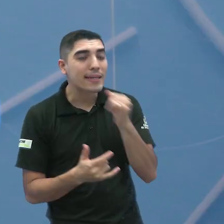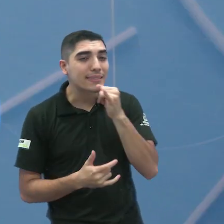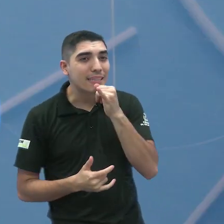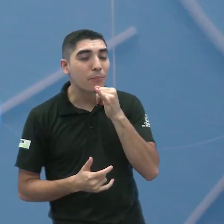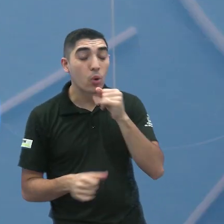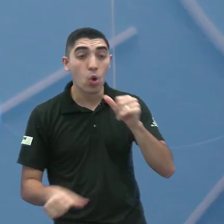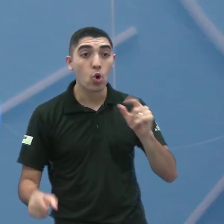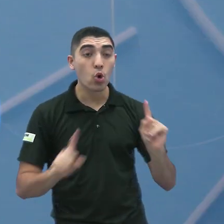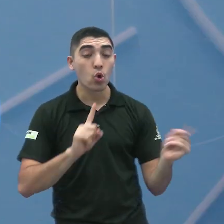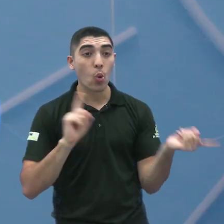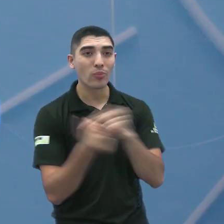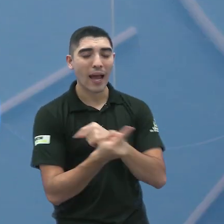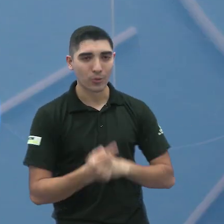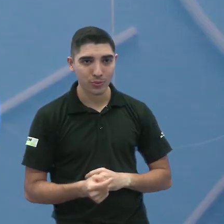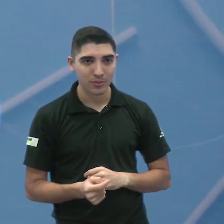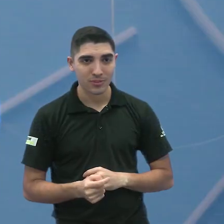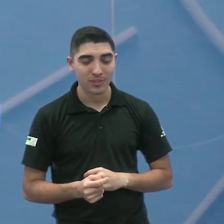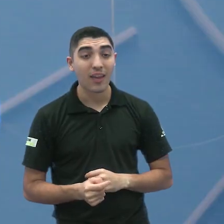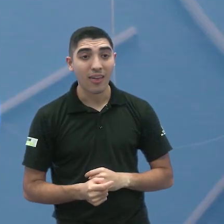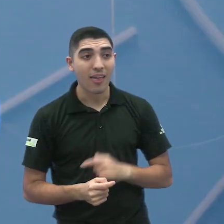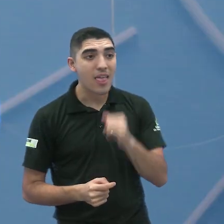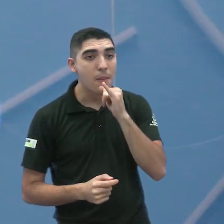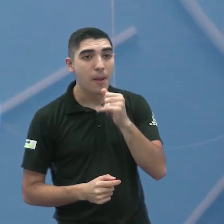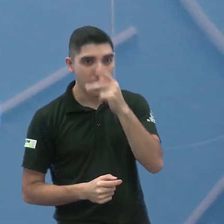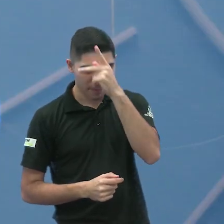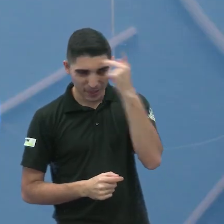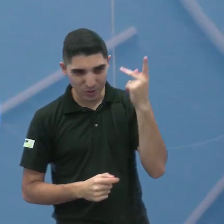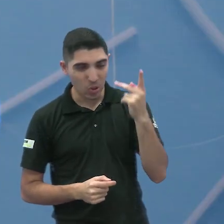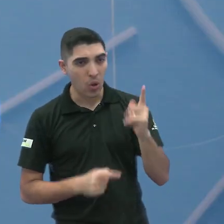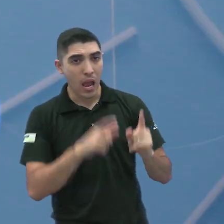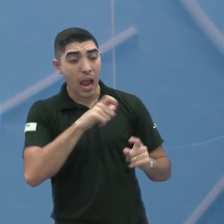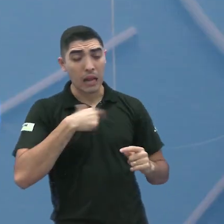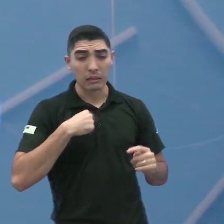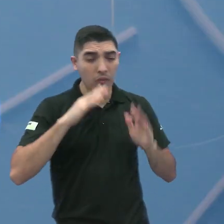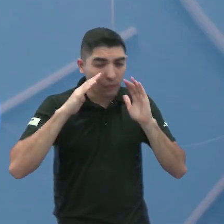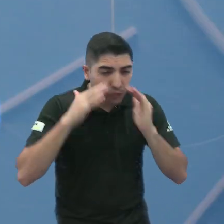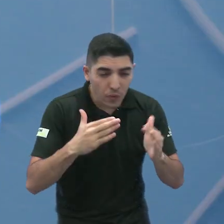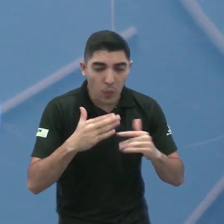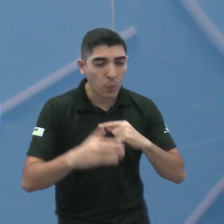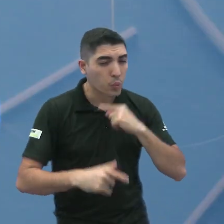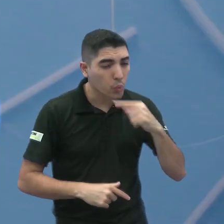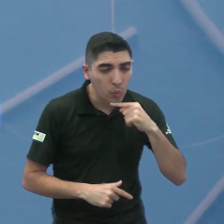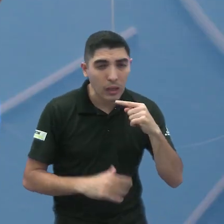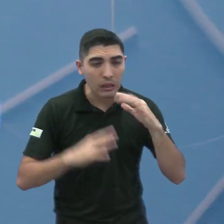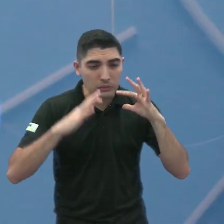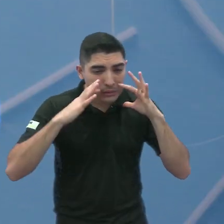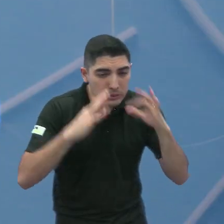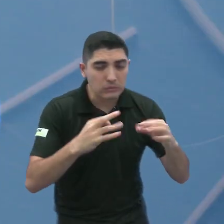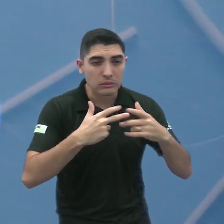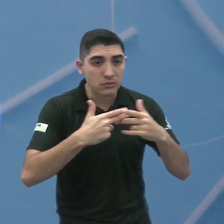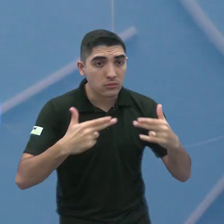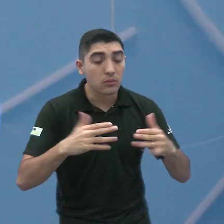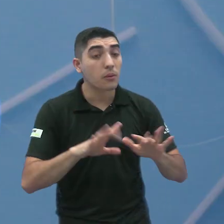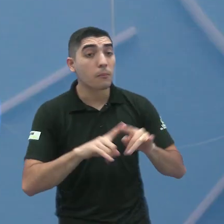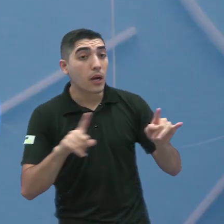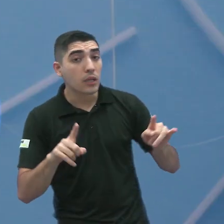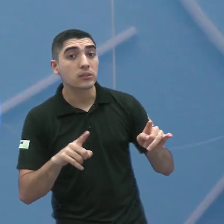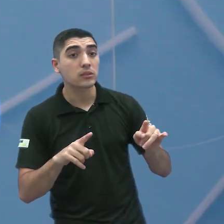Porque está muito na moda, as pessoas estão com dificuldade de concentração, estão com dificuldade de foco e muitas vezes isso é situacional, porque